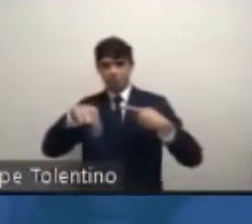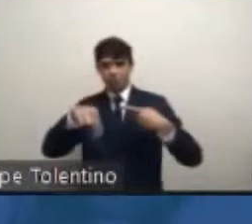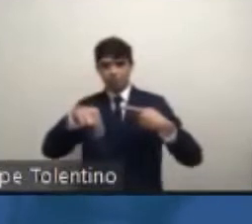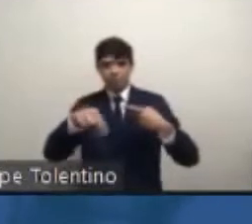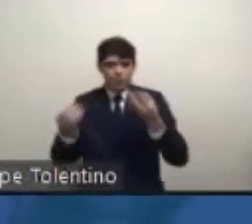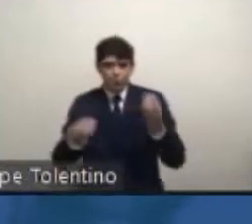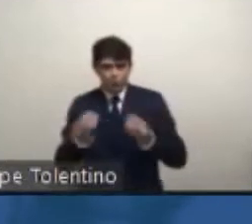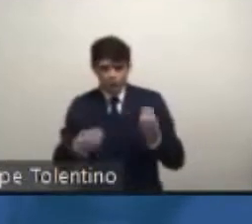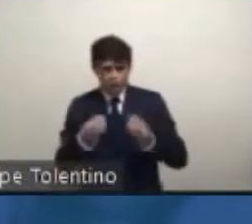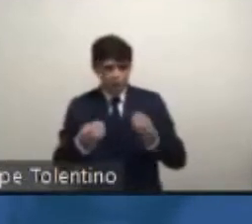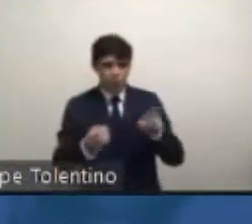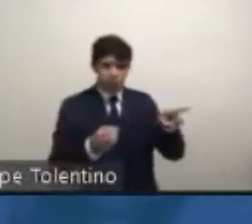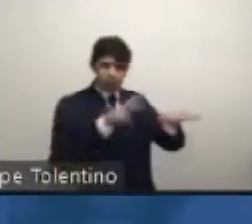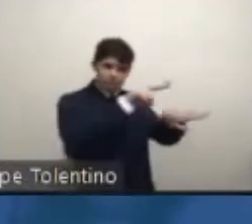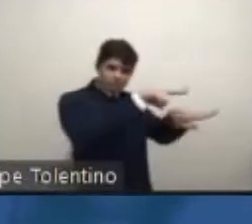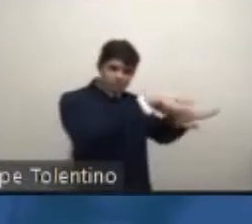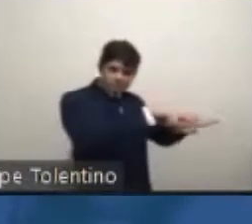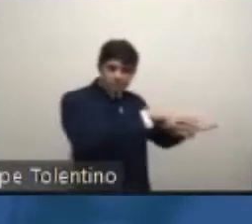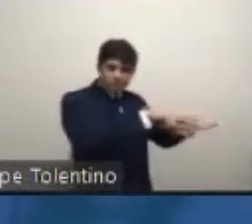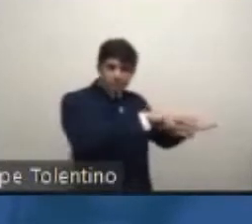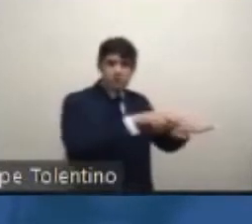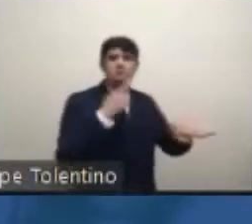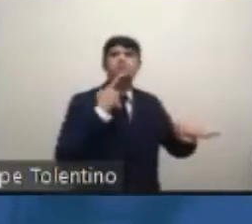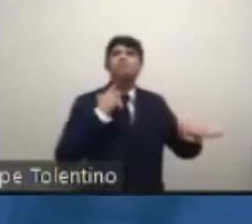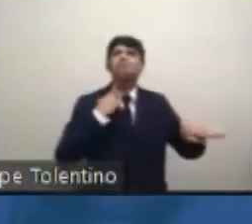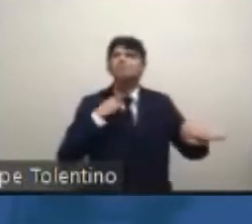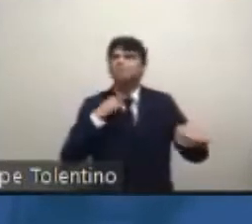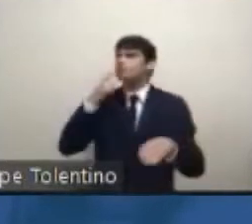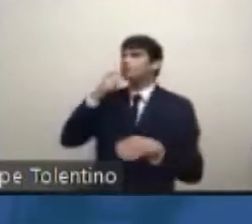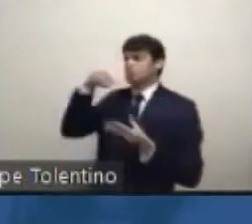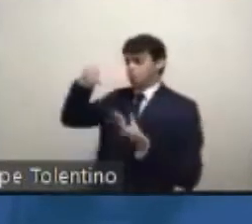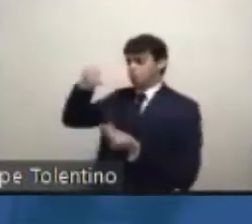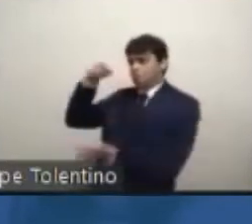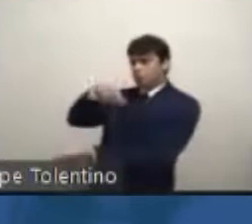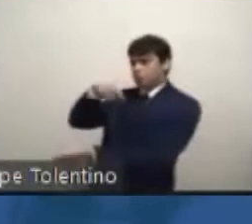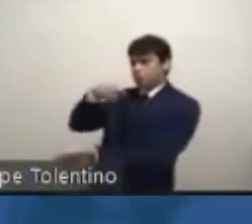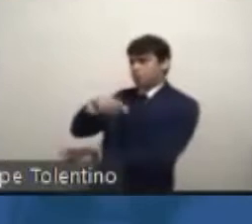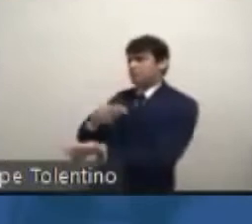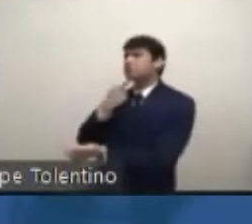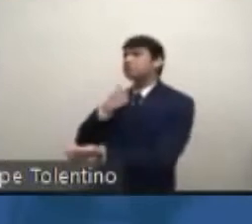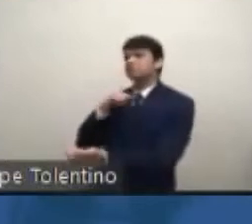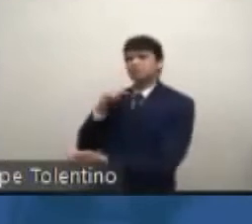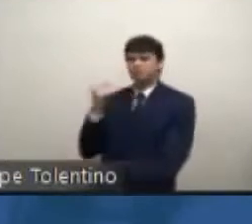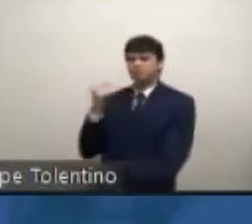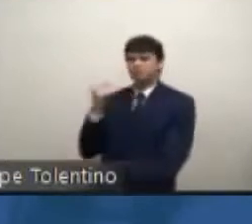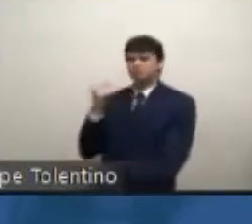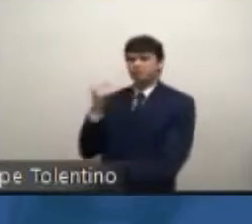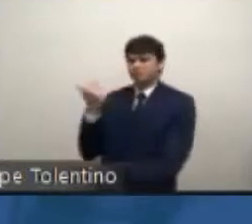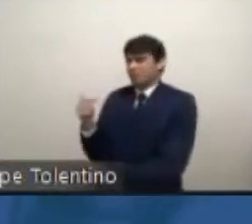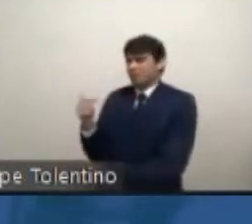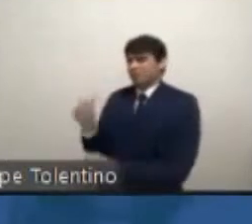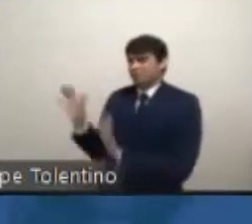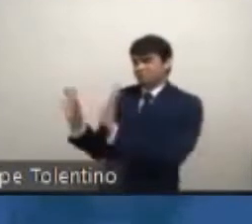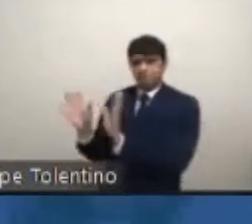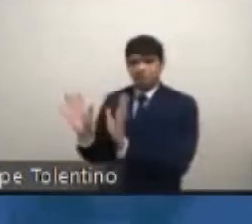opção validamente declarada deve ser respeitada e não deve o paciente ser constrangido a receber um tratamento diverso daquilo que ele estabeleceu